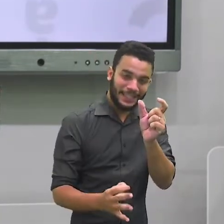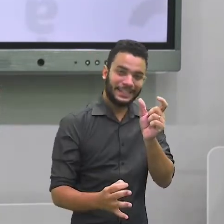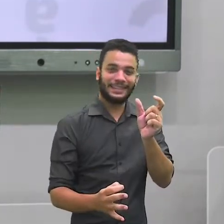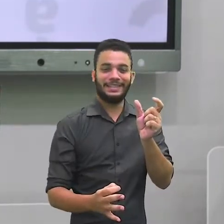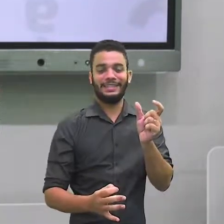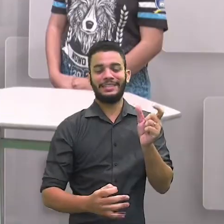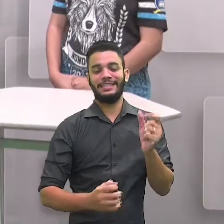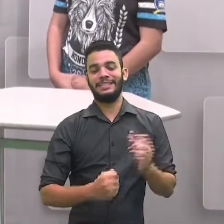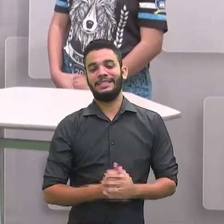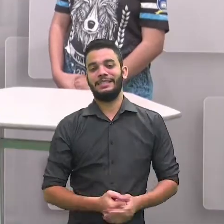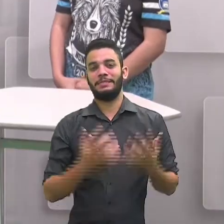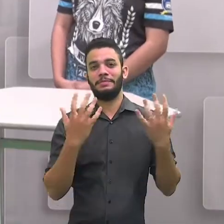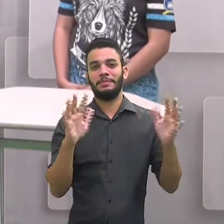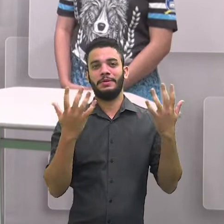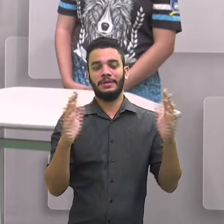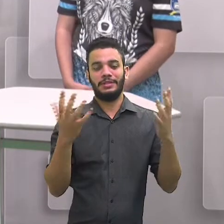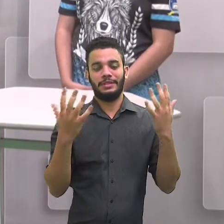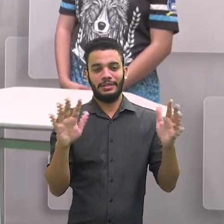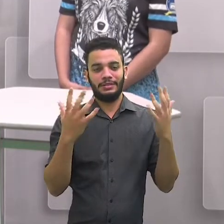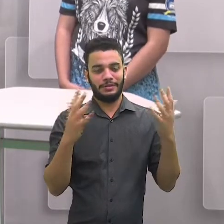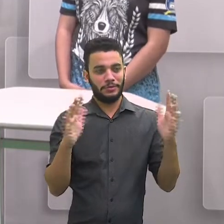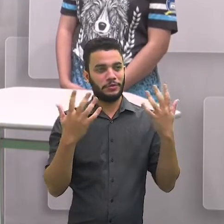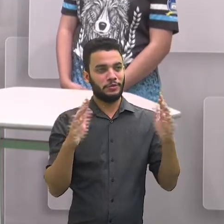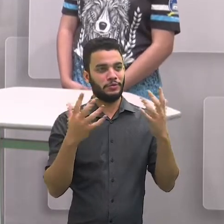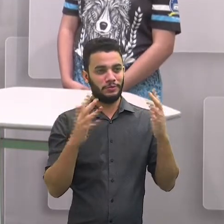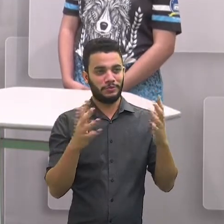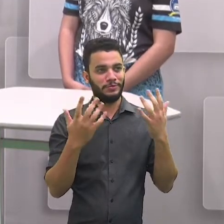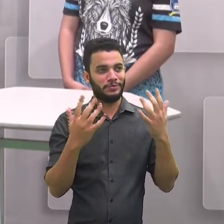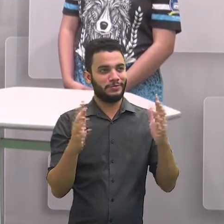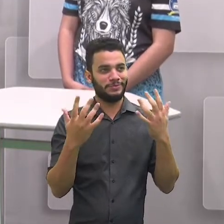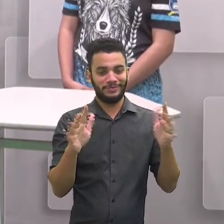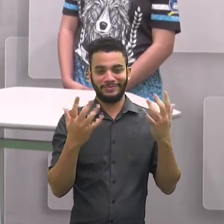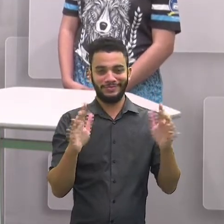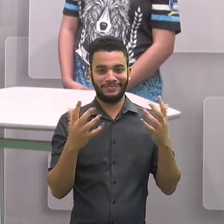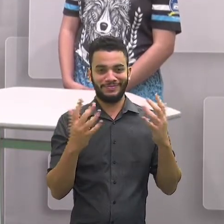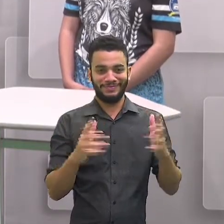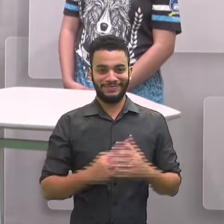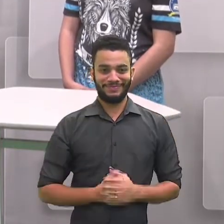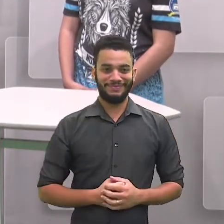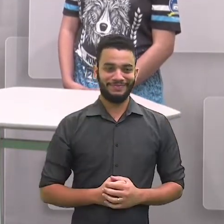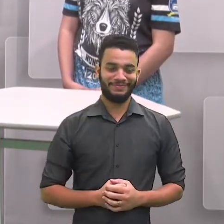exata, Yasmin! É isso aí! Parabéns!